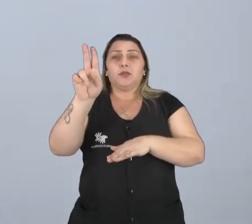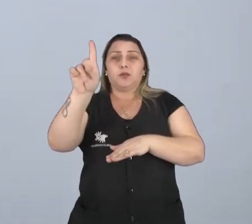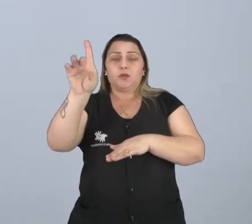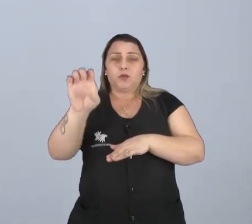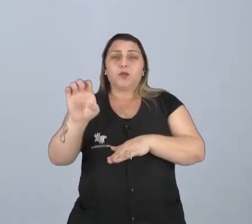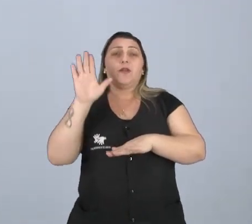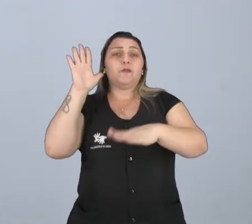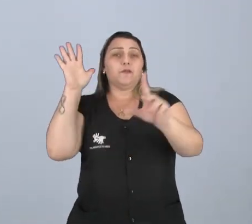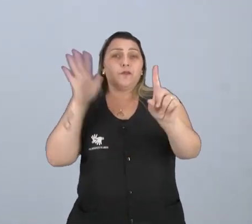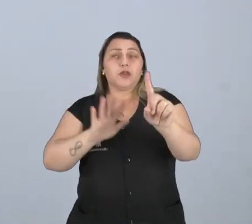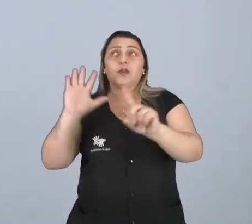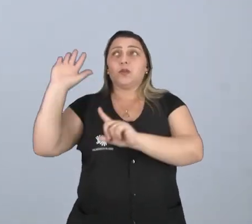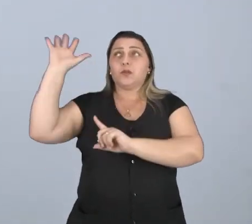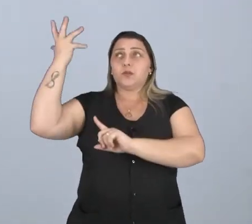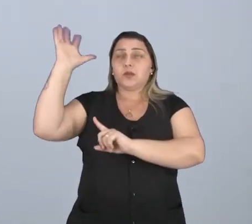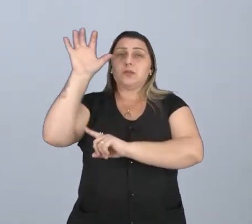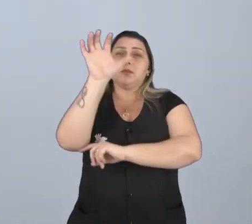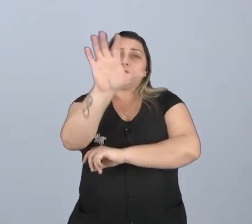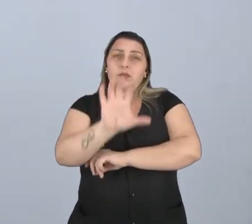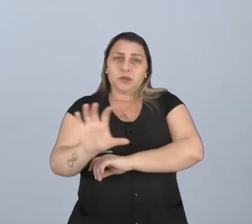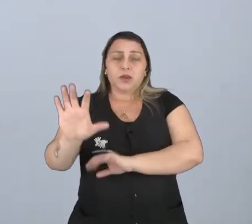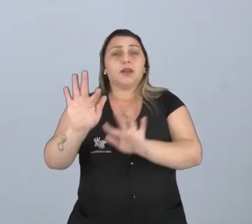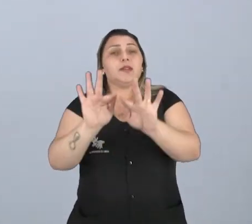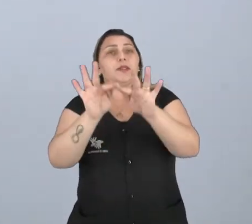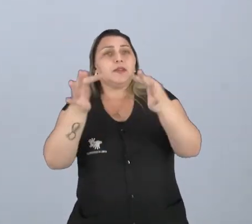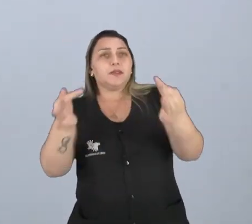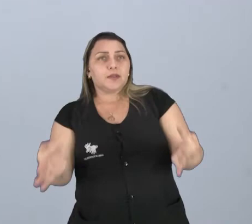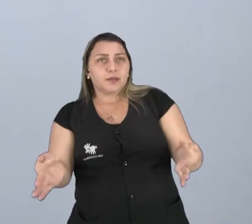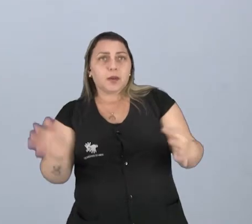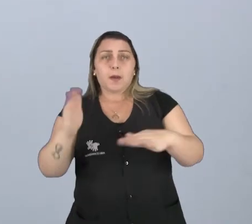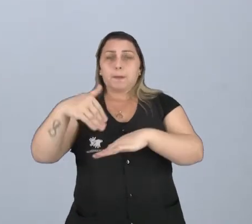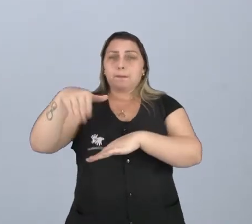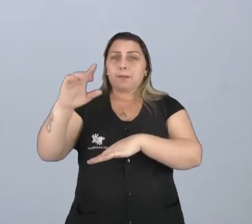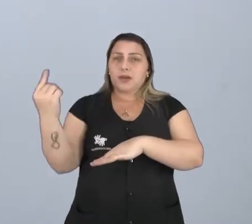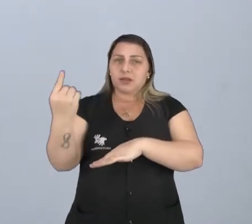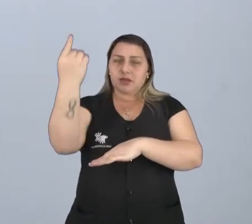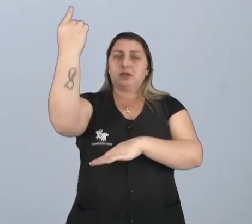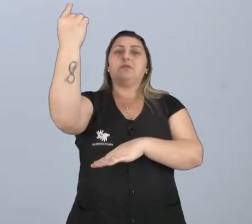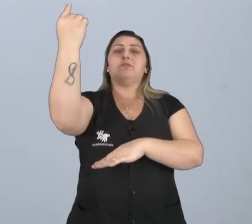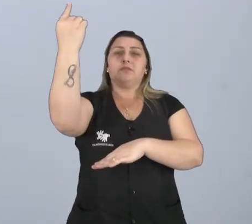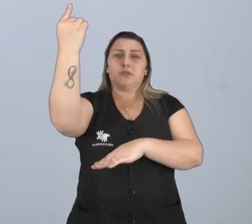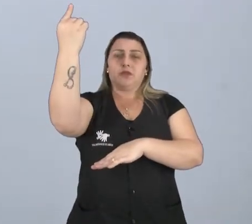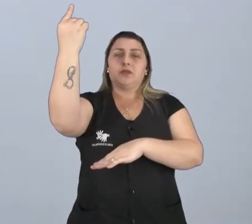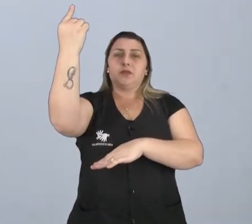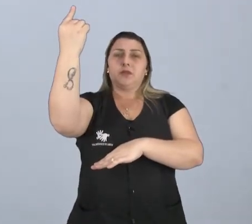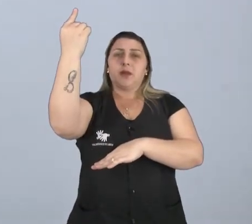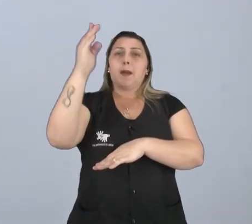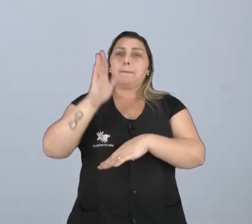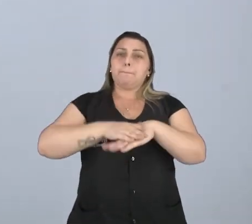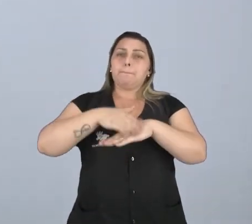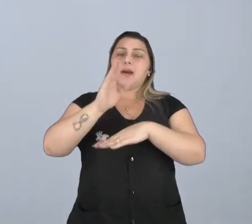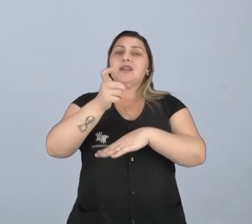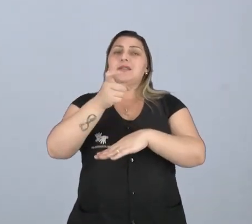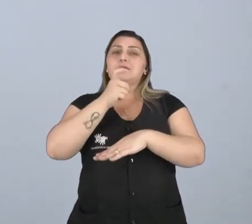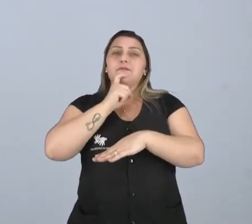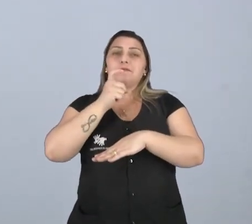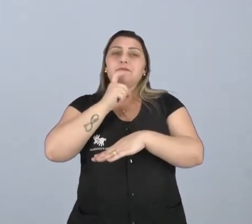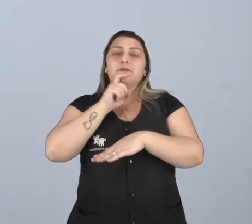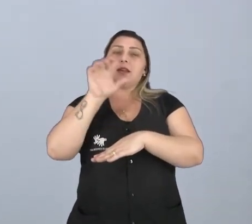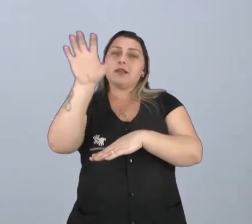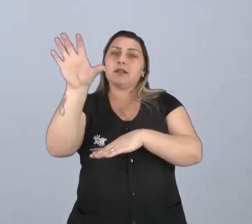região. E da altitude é bem simples, né? Quanto mais alta a região é em relação ao nível do mar, mais frio